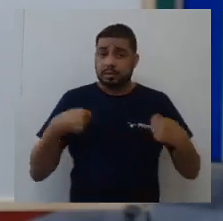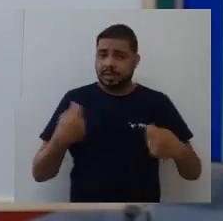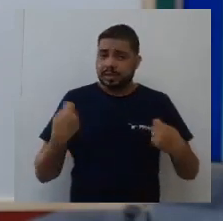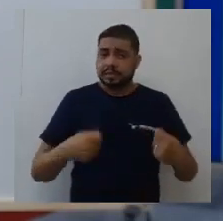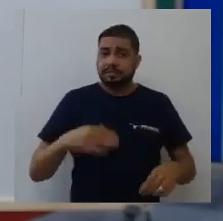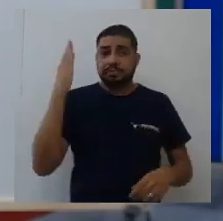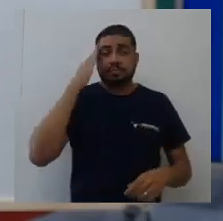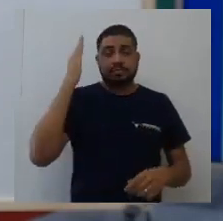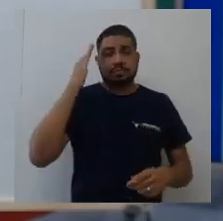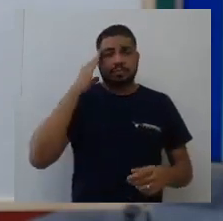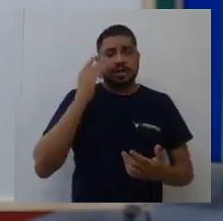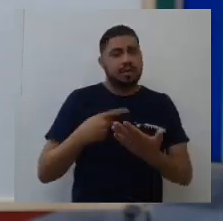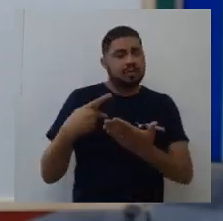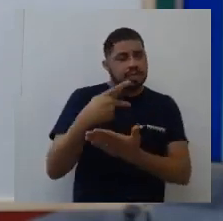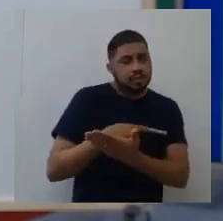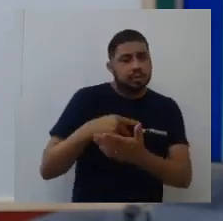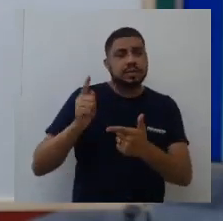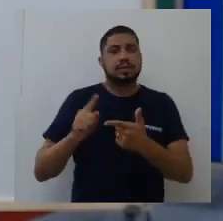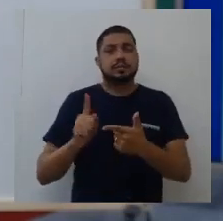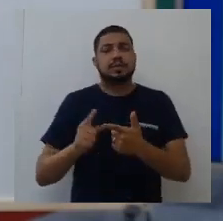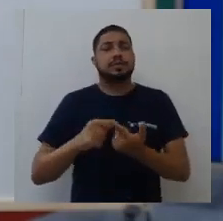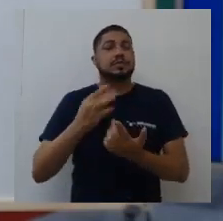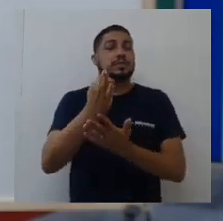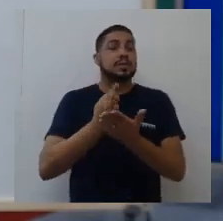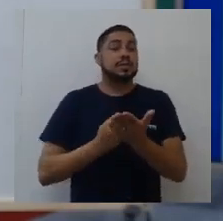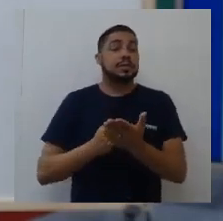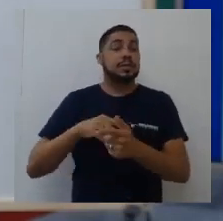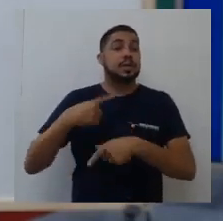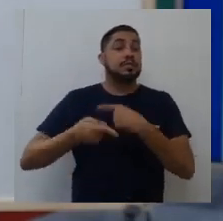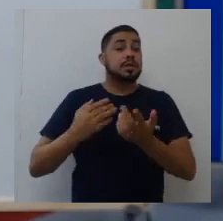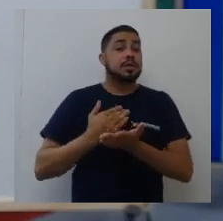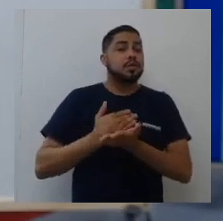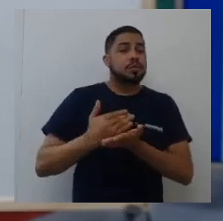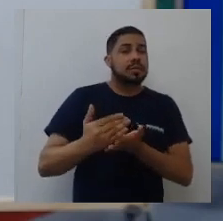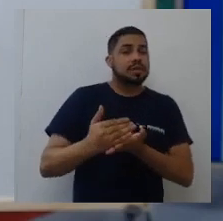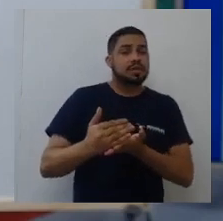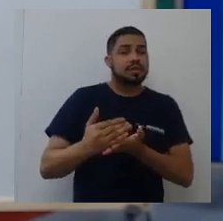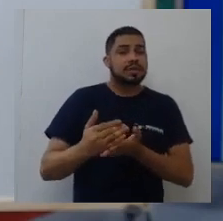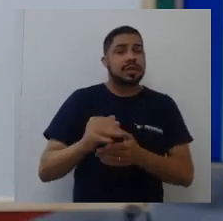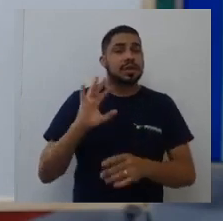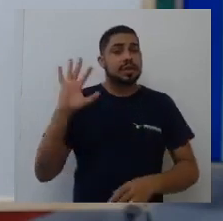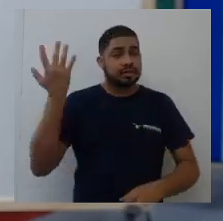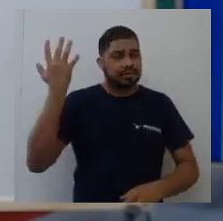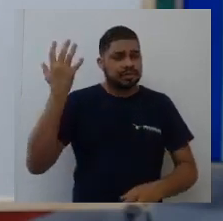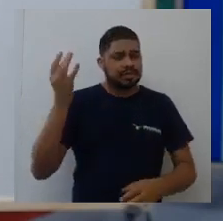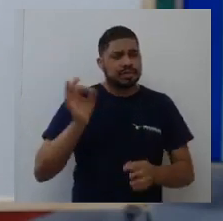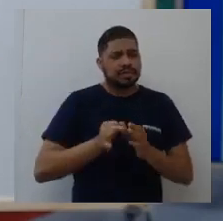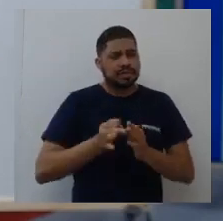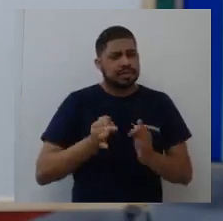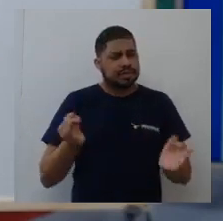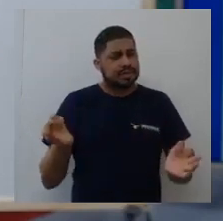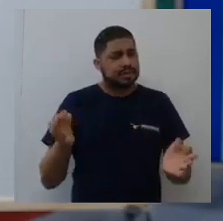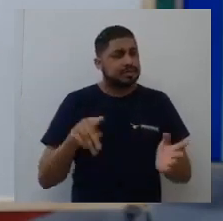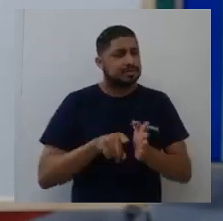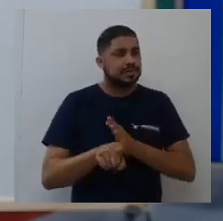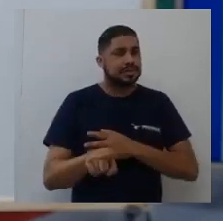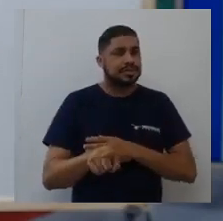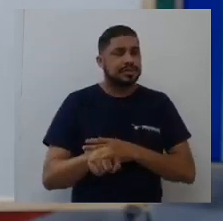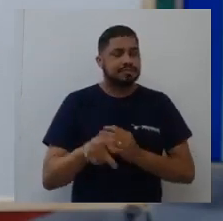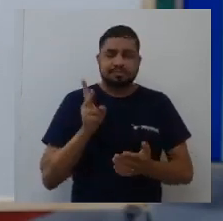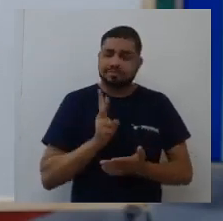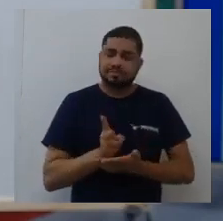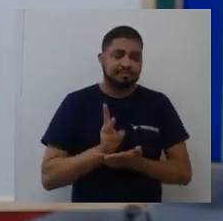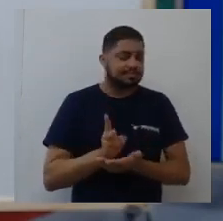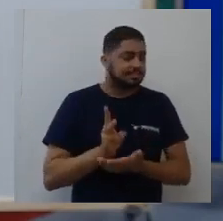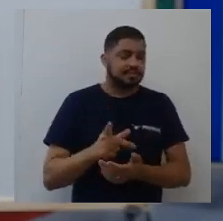o texto, tá certo? E depois começar a resolver o nosso problema. Probleminha simples. Todo ano tem